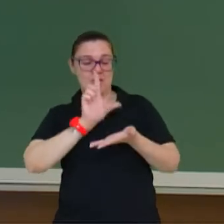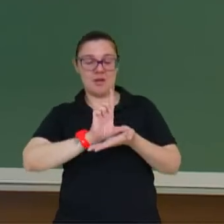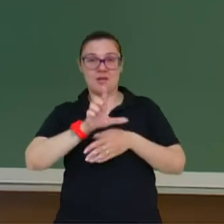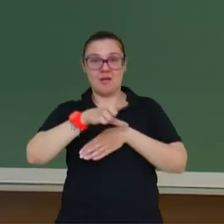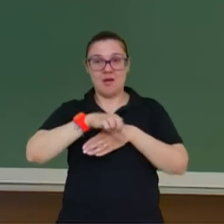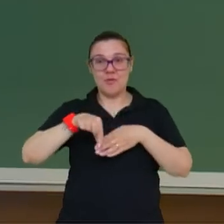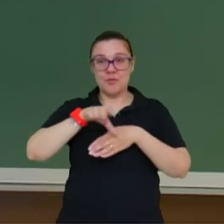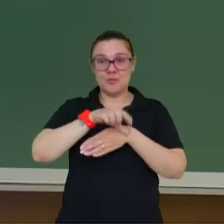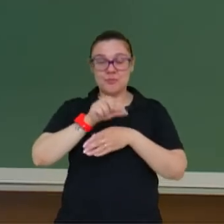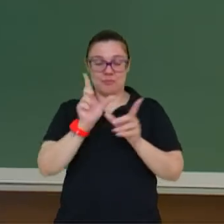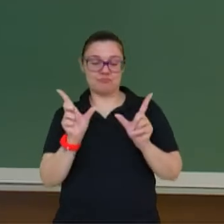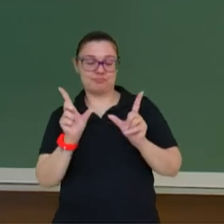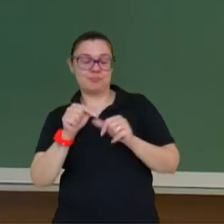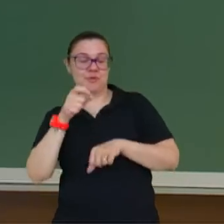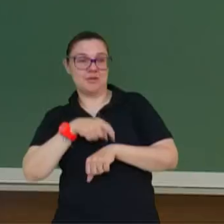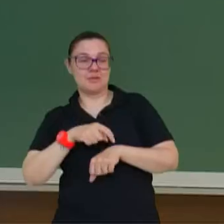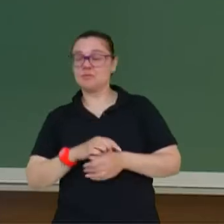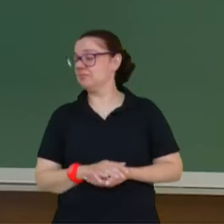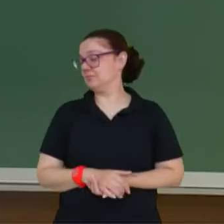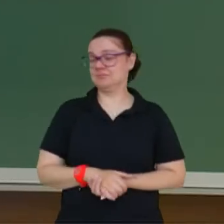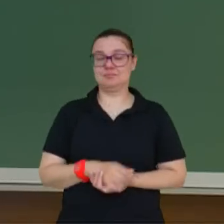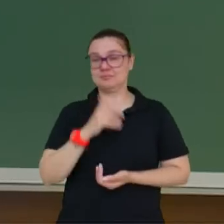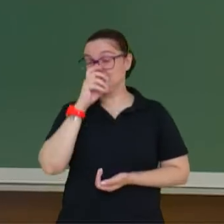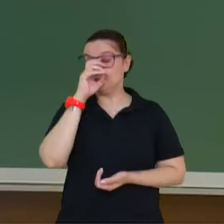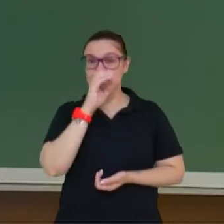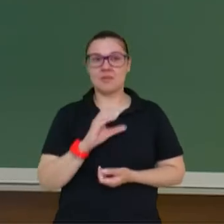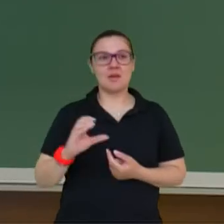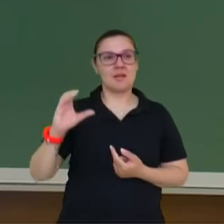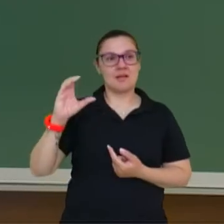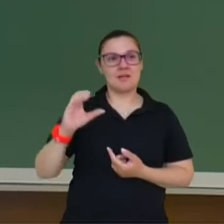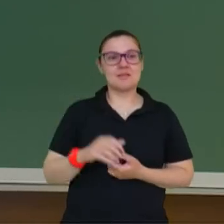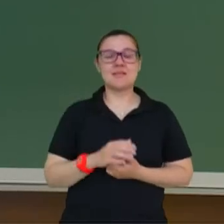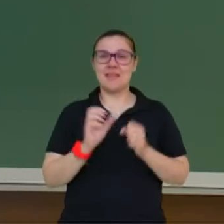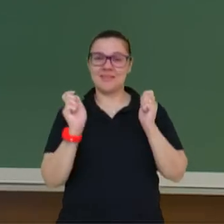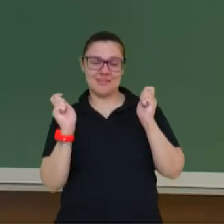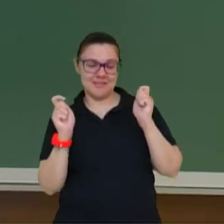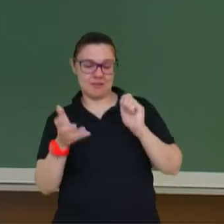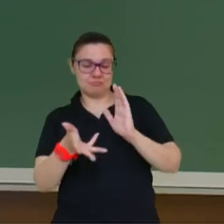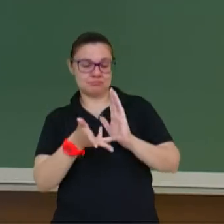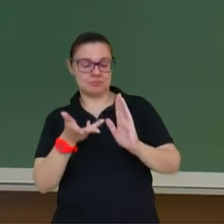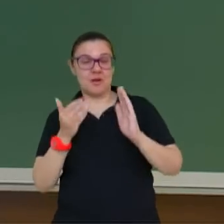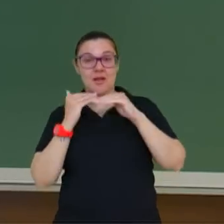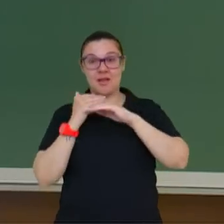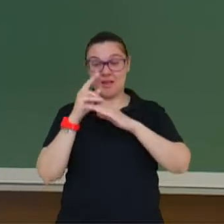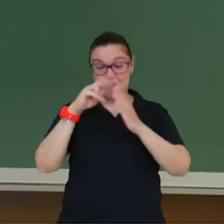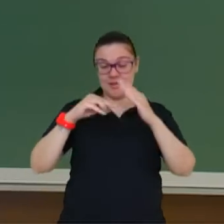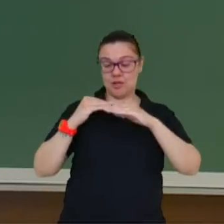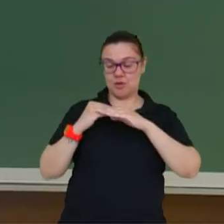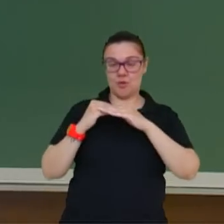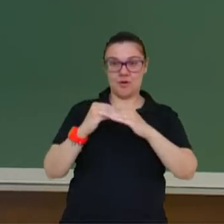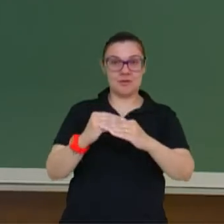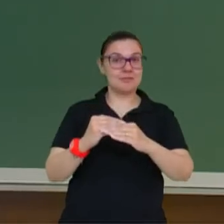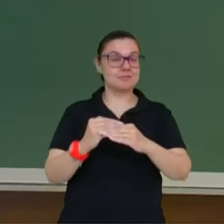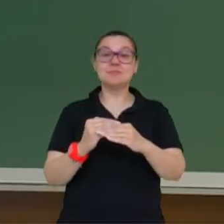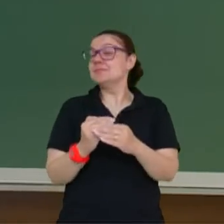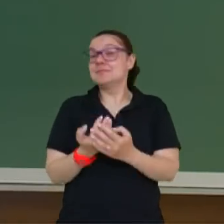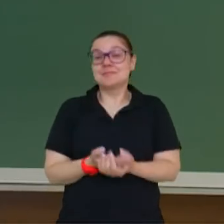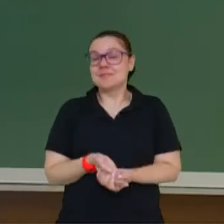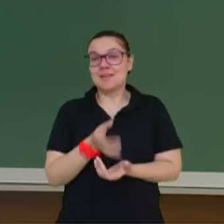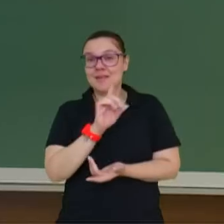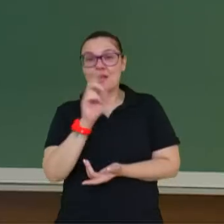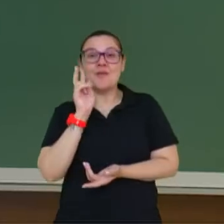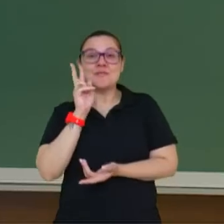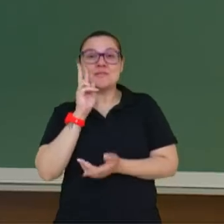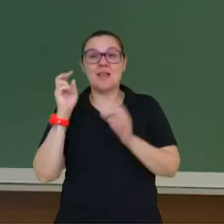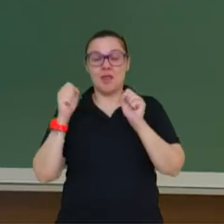autor e economiza tempo. Não é esse o propósito. Letra C, possibilita uma sequência de leitura linear. Não,